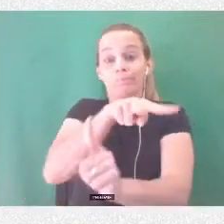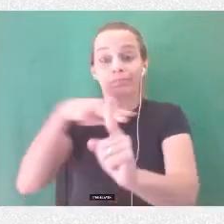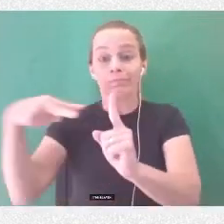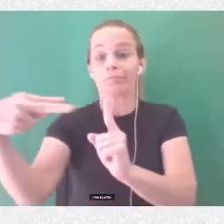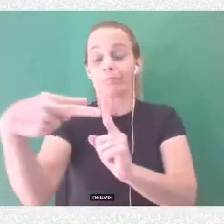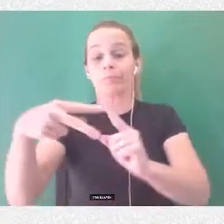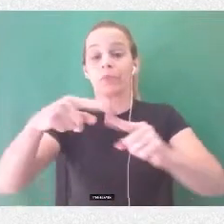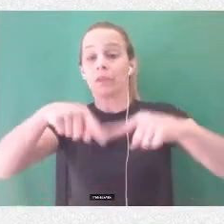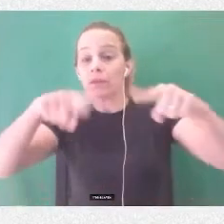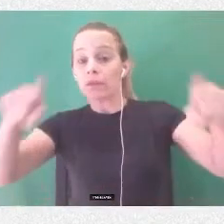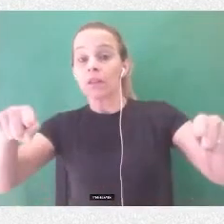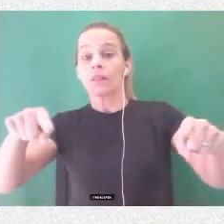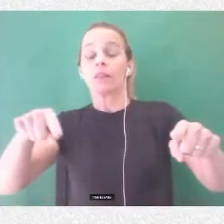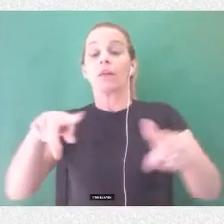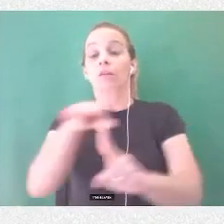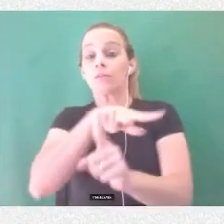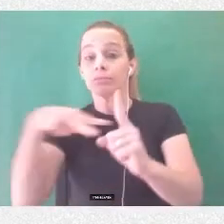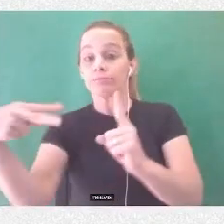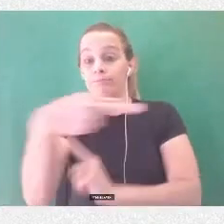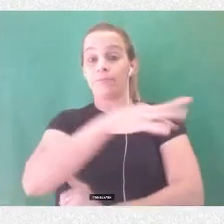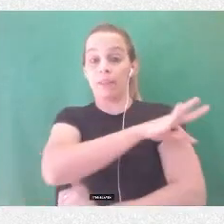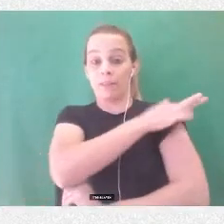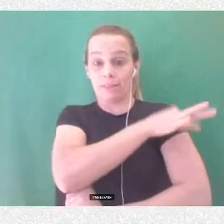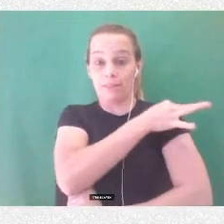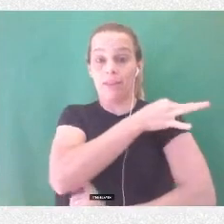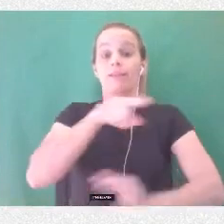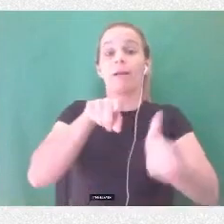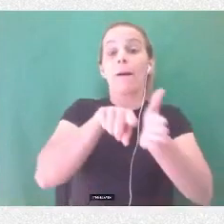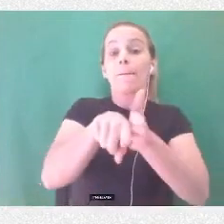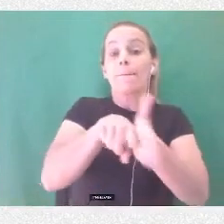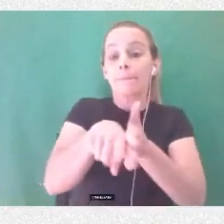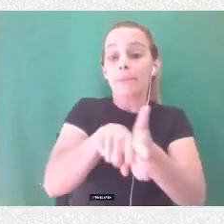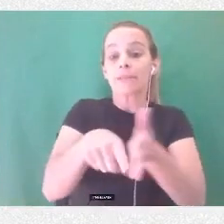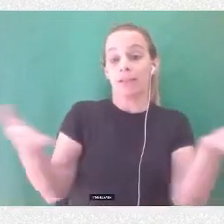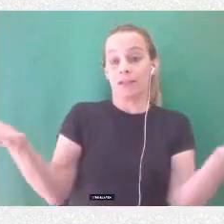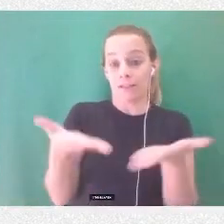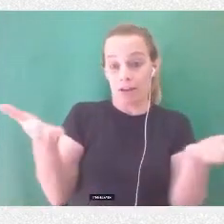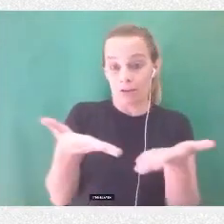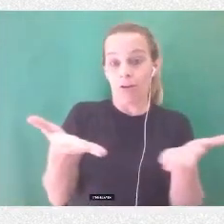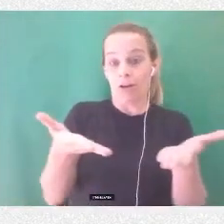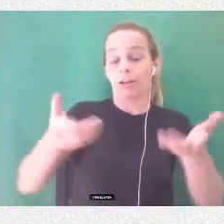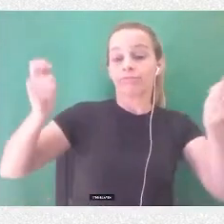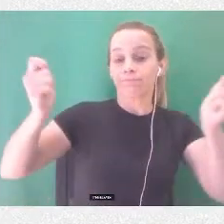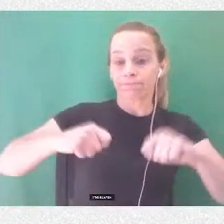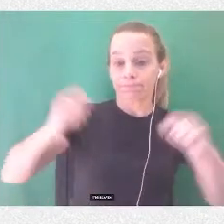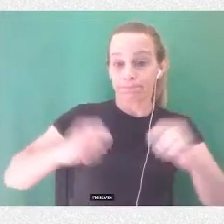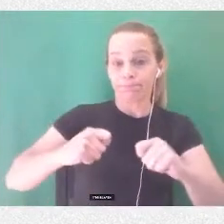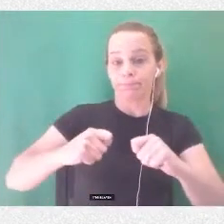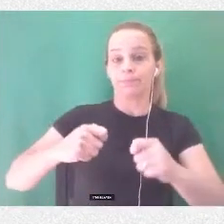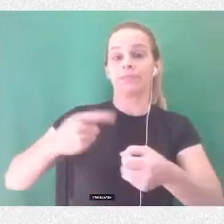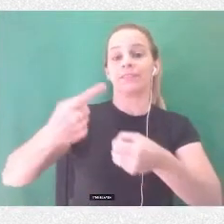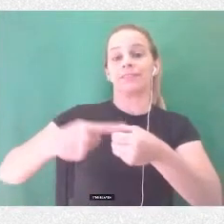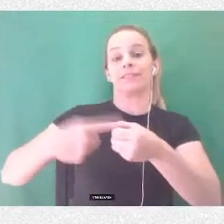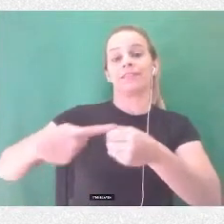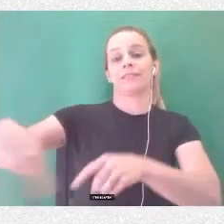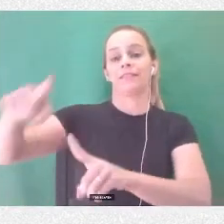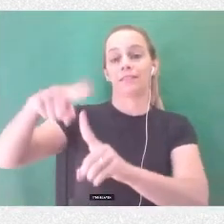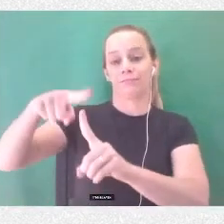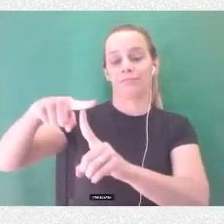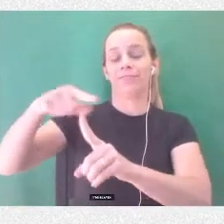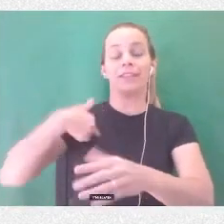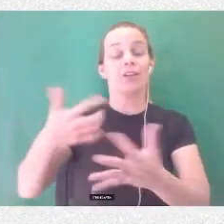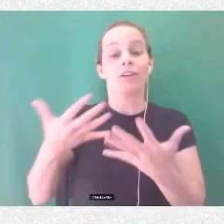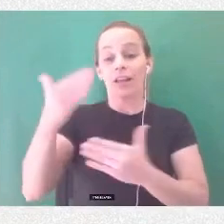de vista técnico, nessa pesquisa que agora está sendo feita na cidade de Toledo. Eu gostaria de agradecer